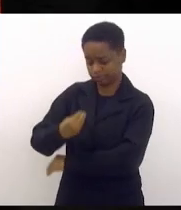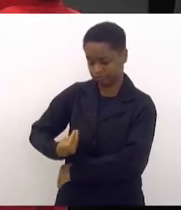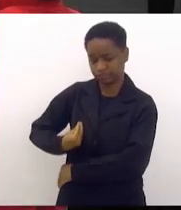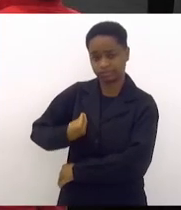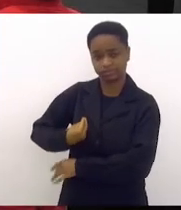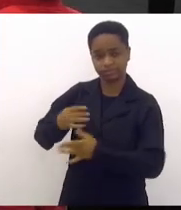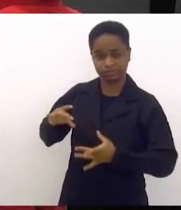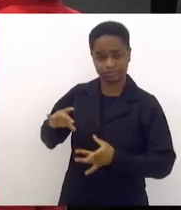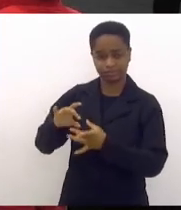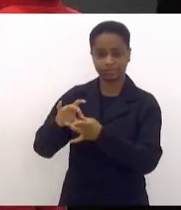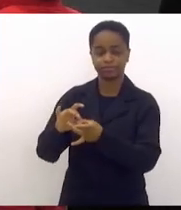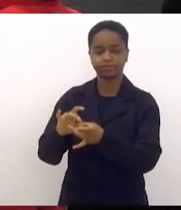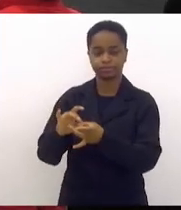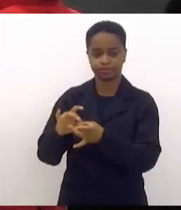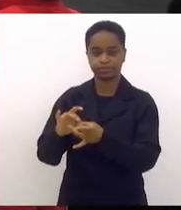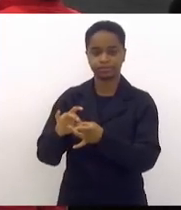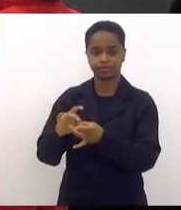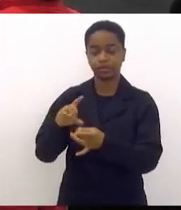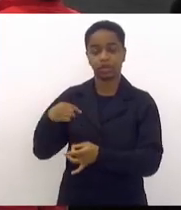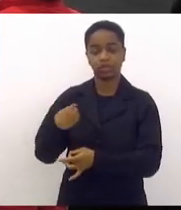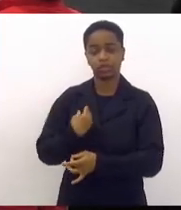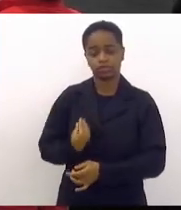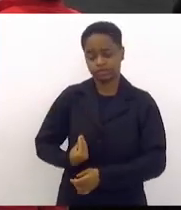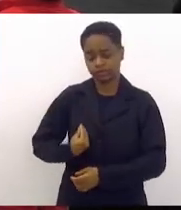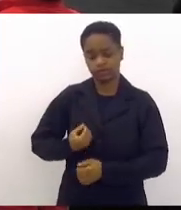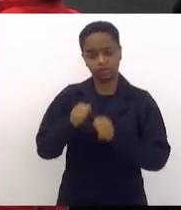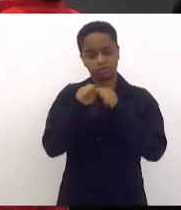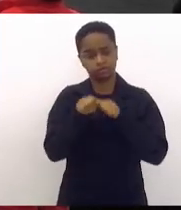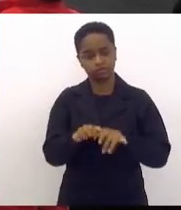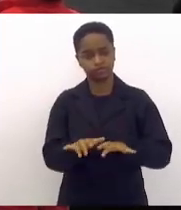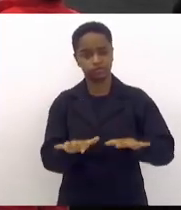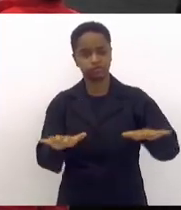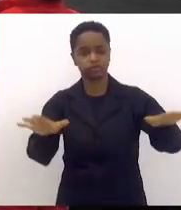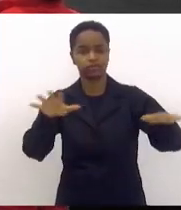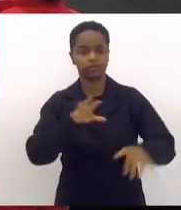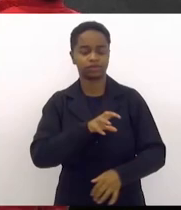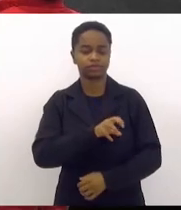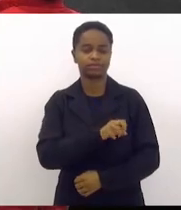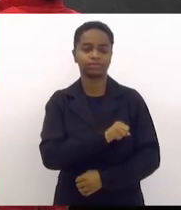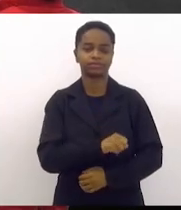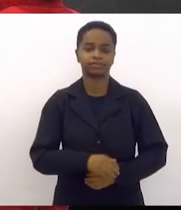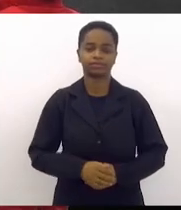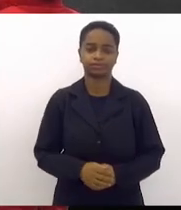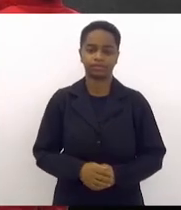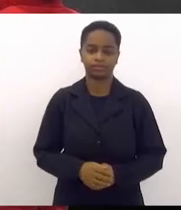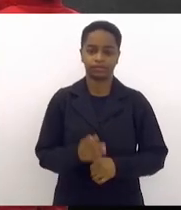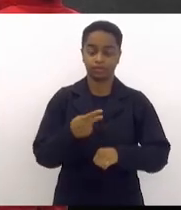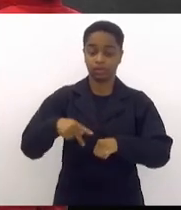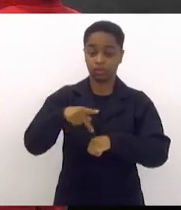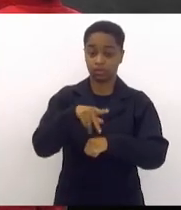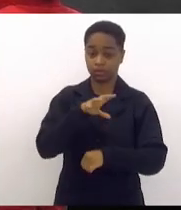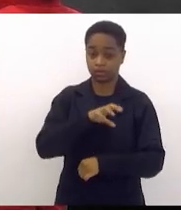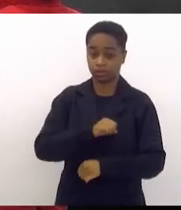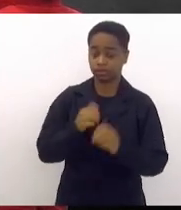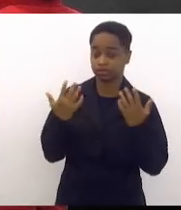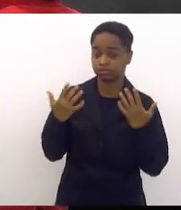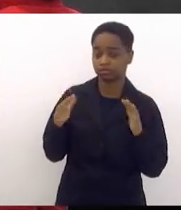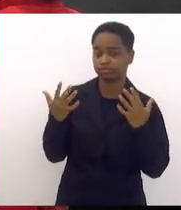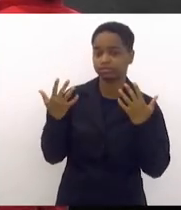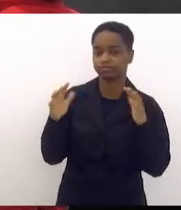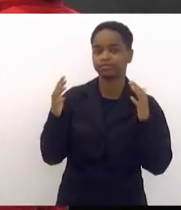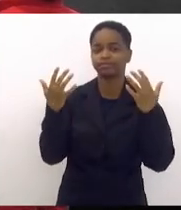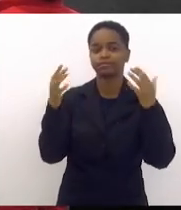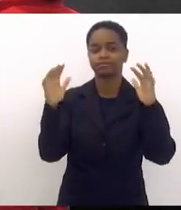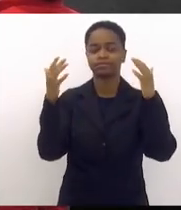bosques tem mais vida nossa vida no teu seio mais amores ó pátria